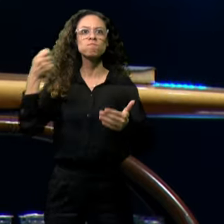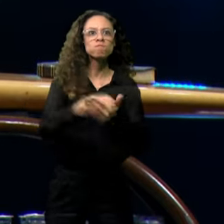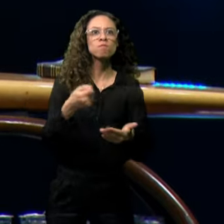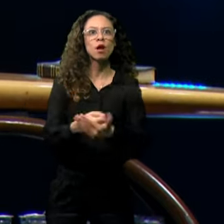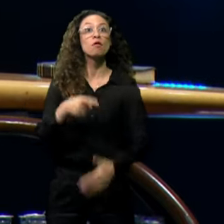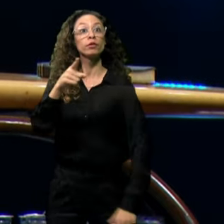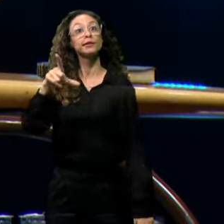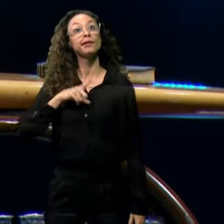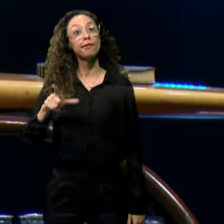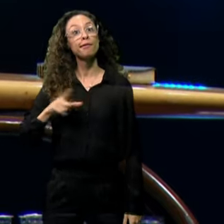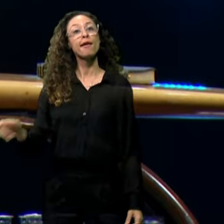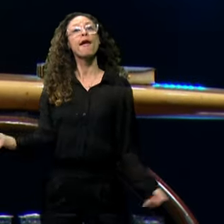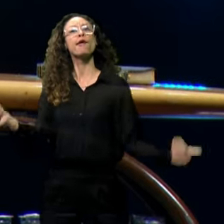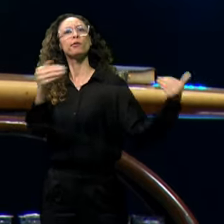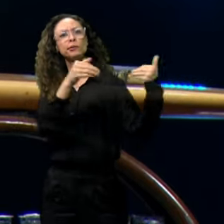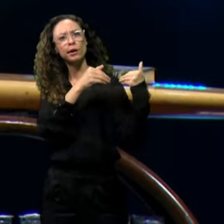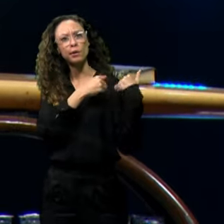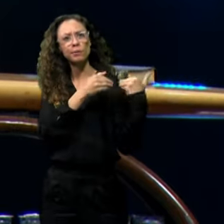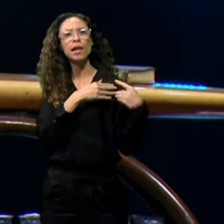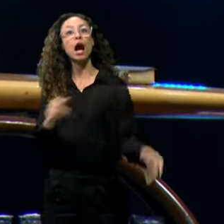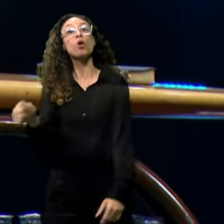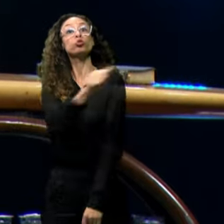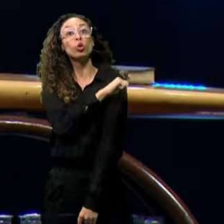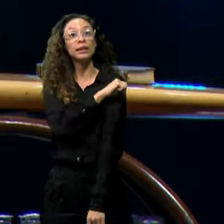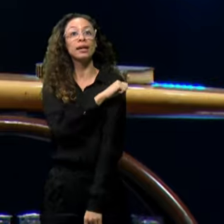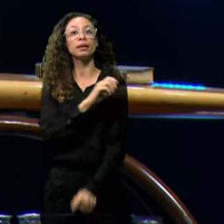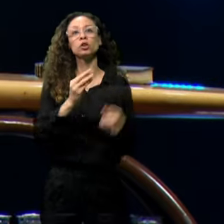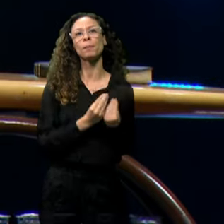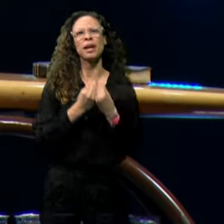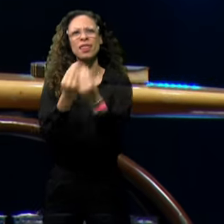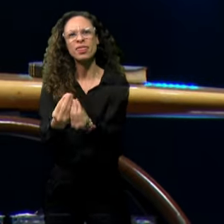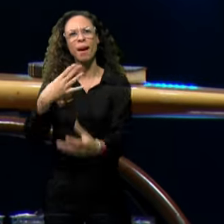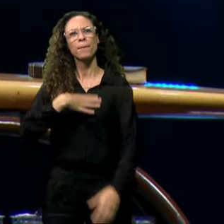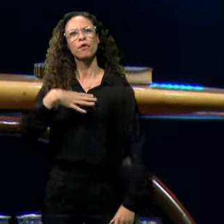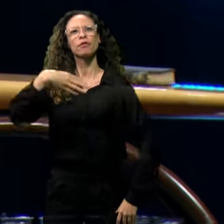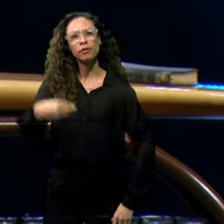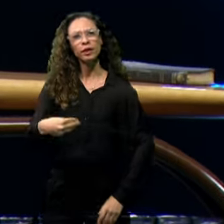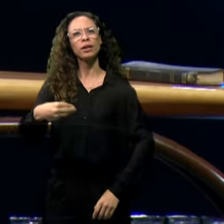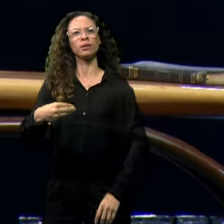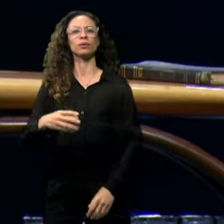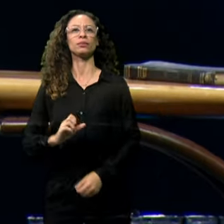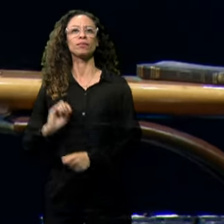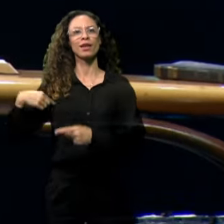a legalidade para transferir isso a seus filhos seus filhos dos seus filhos